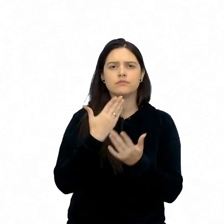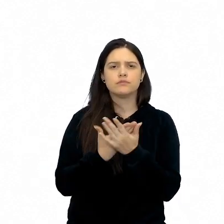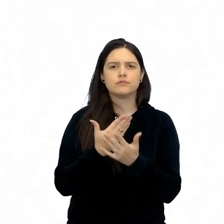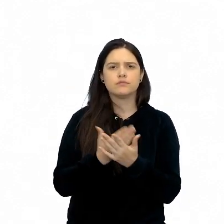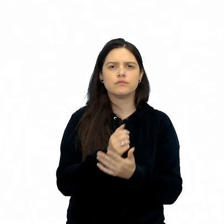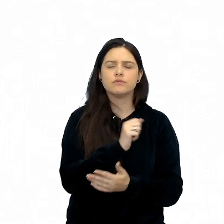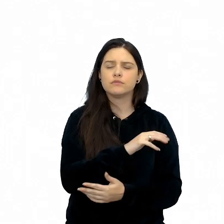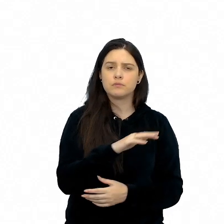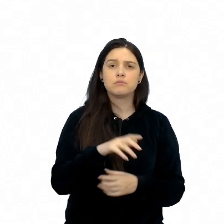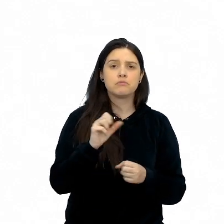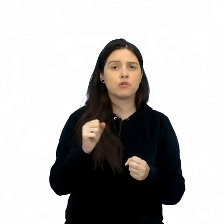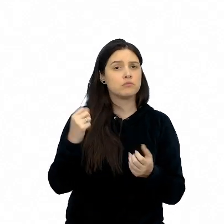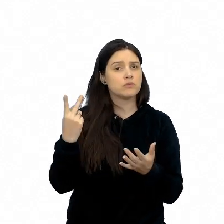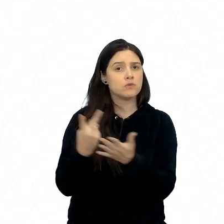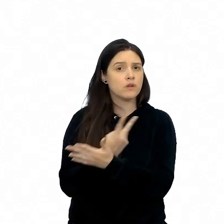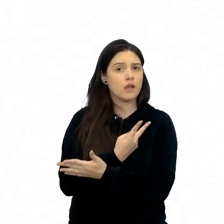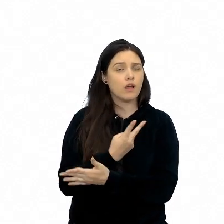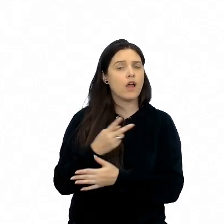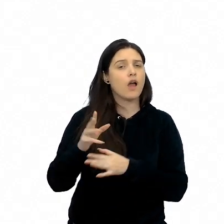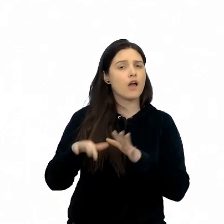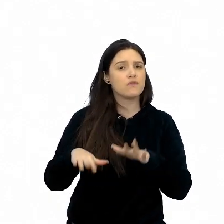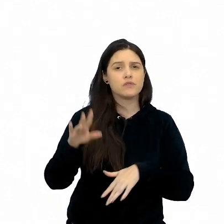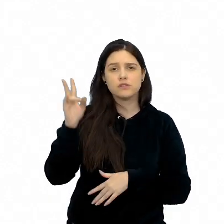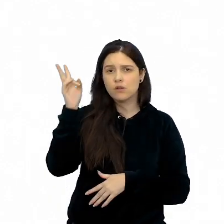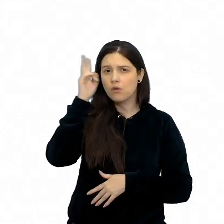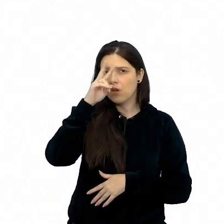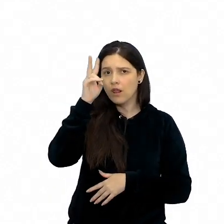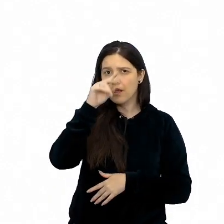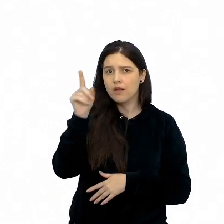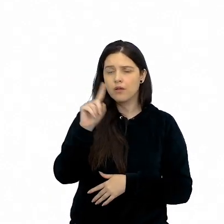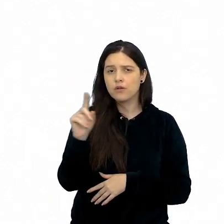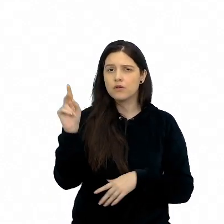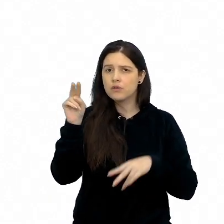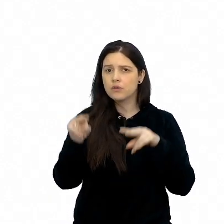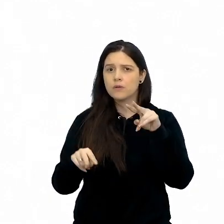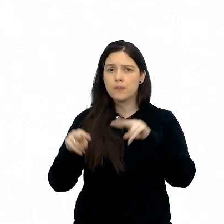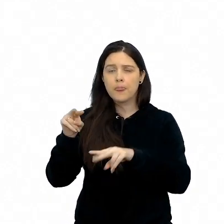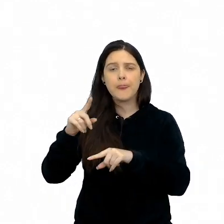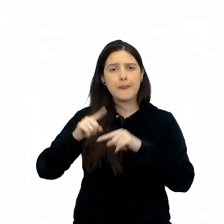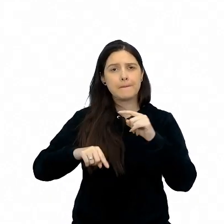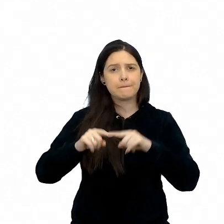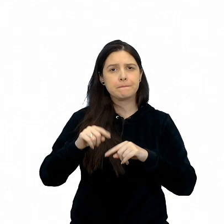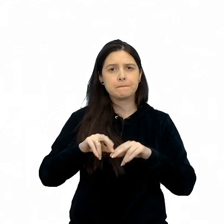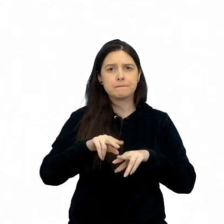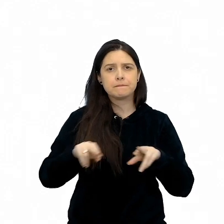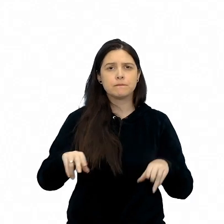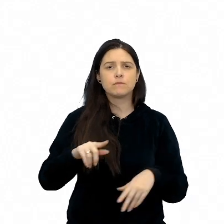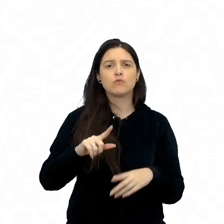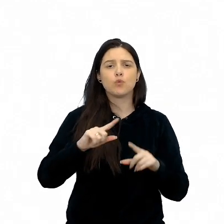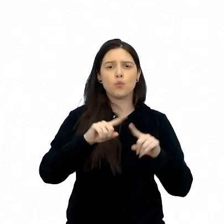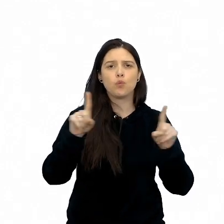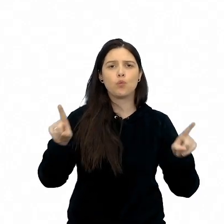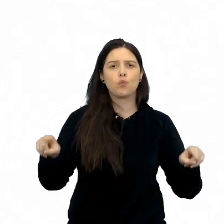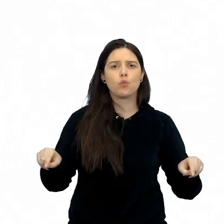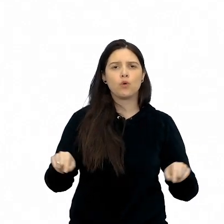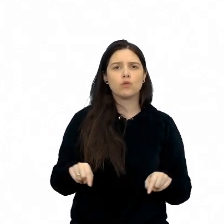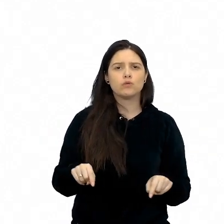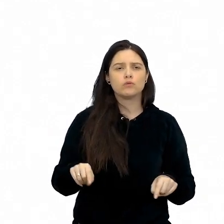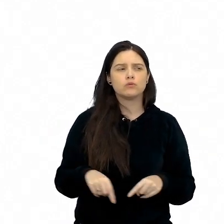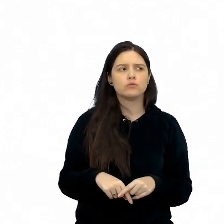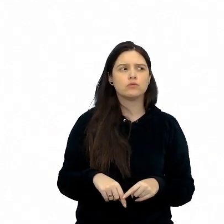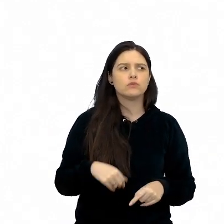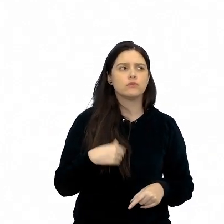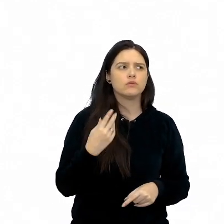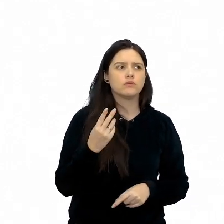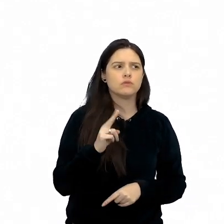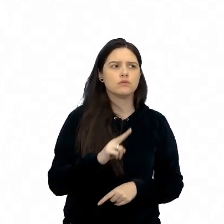cometer o erro. Como às vezes ele não lembra da teoria, ele não lembra aqui do quadrado em questão, ele não sabe, ou